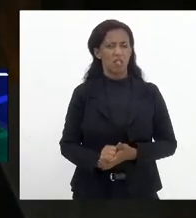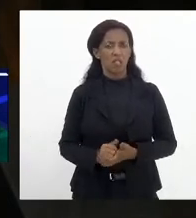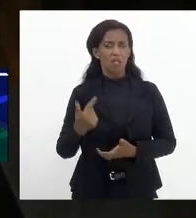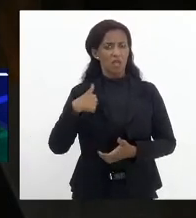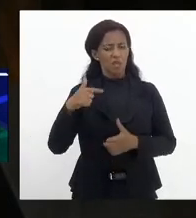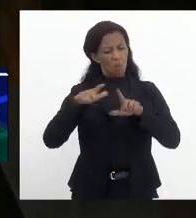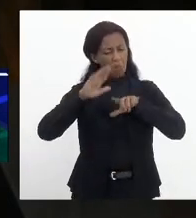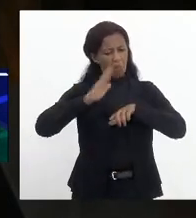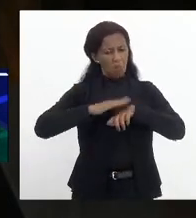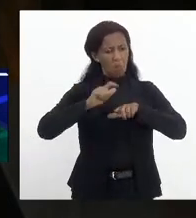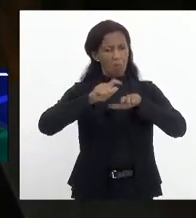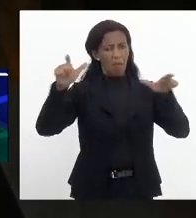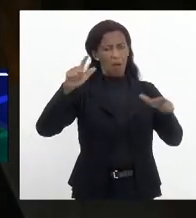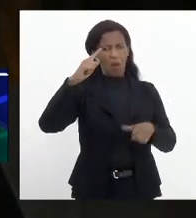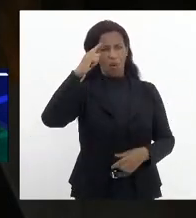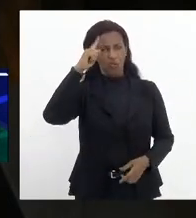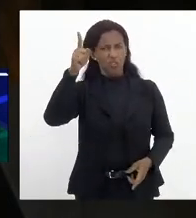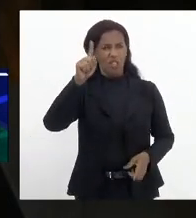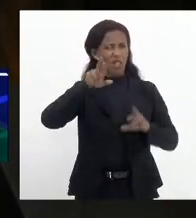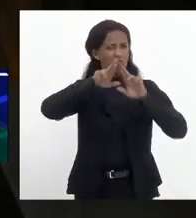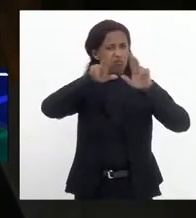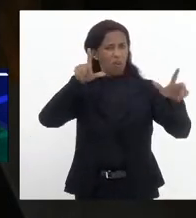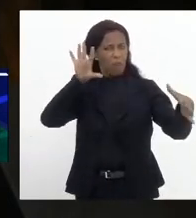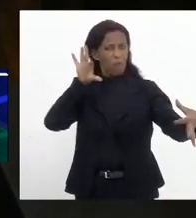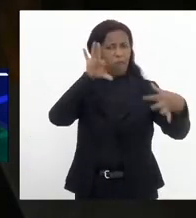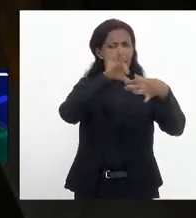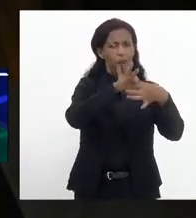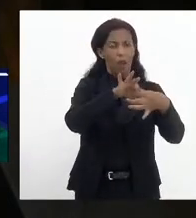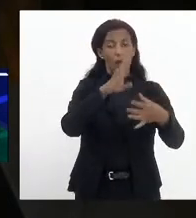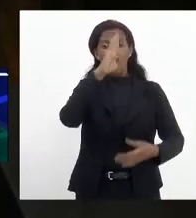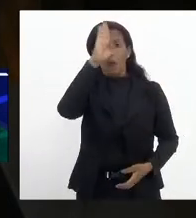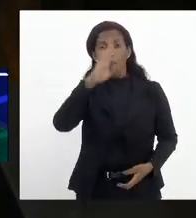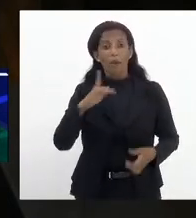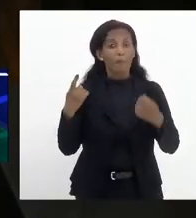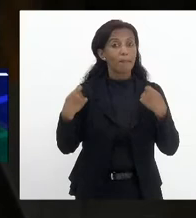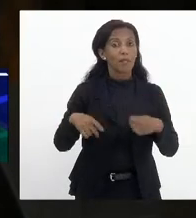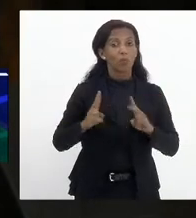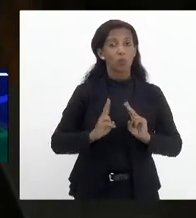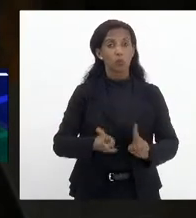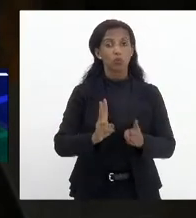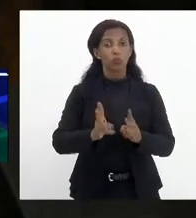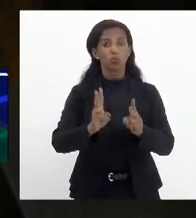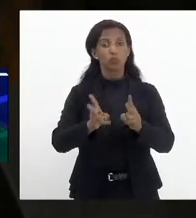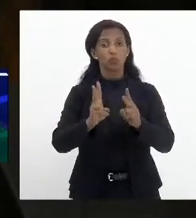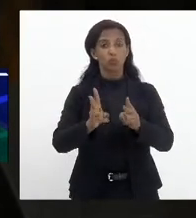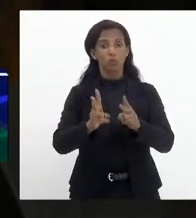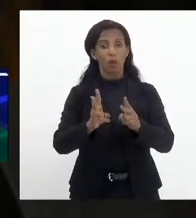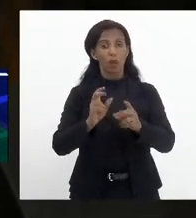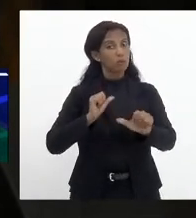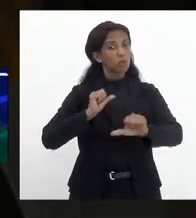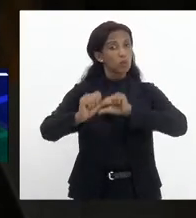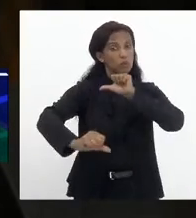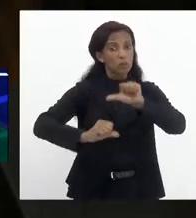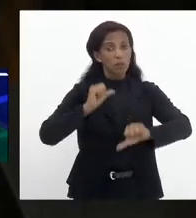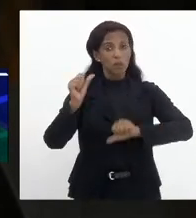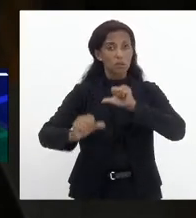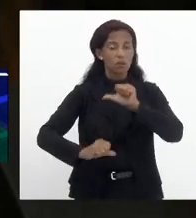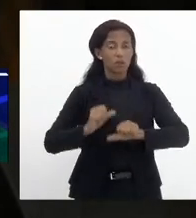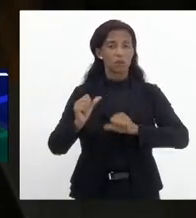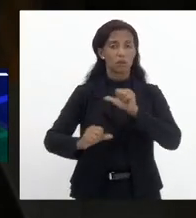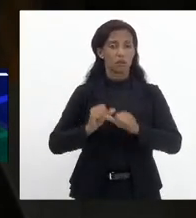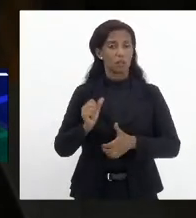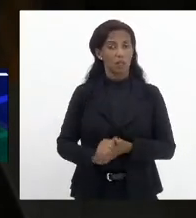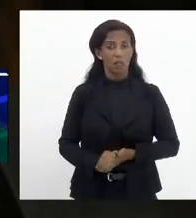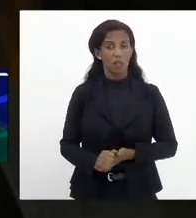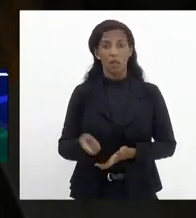grande maioria de ideias comuns. O Brasil precisa continuar a sua mudança. E não